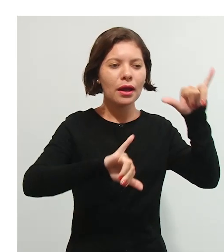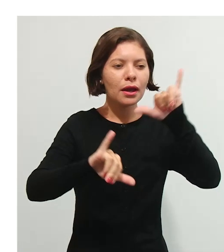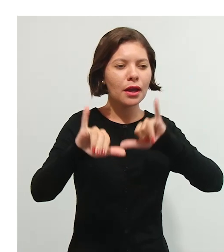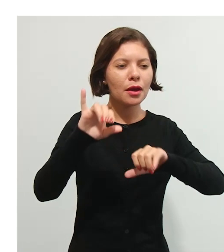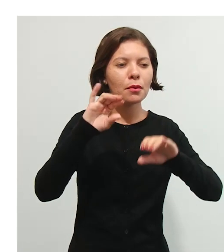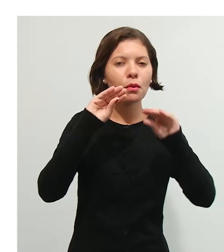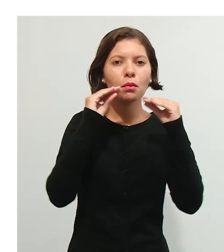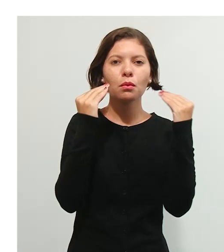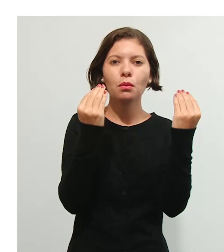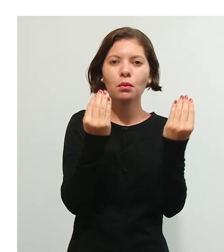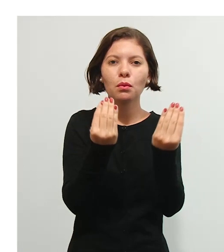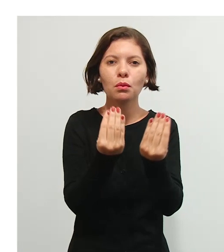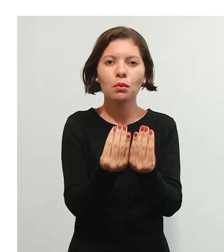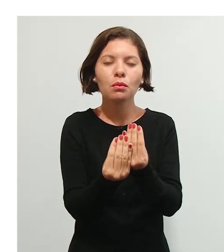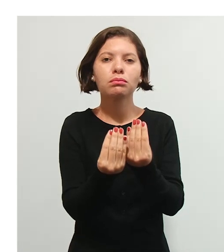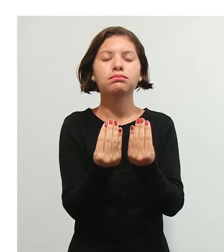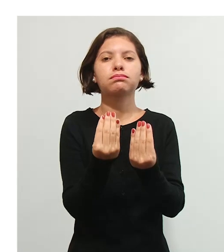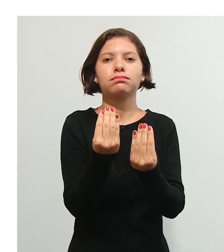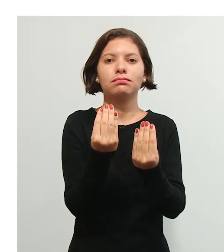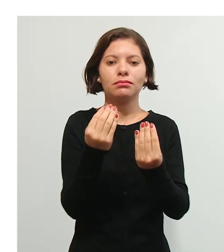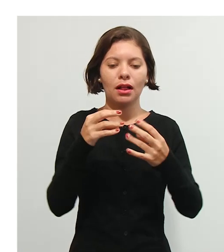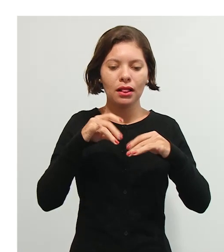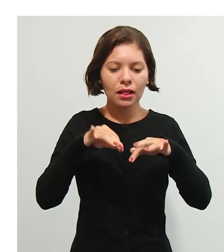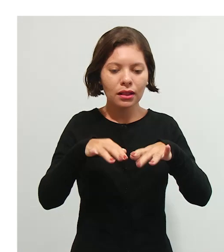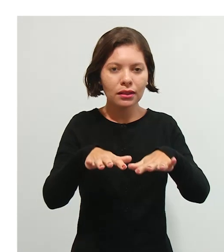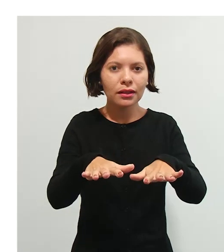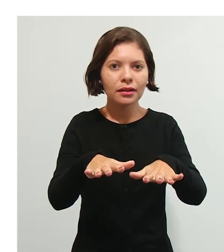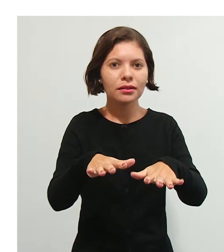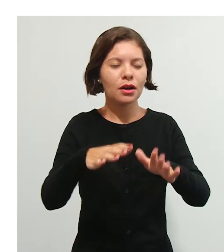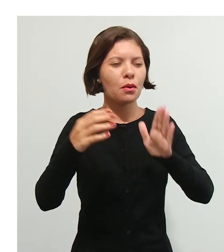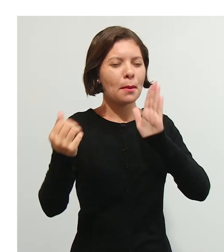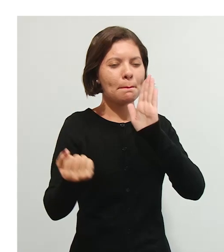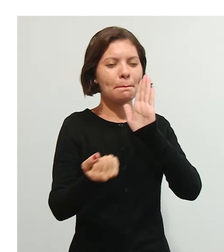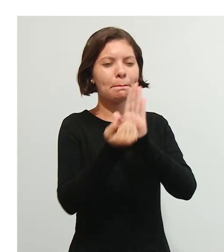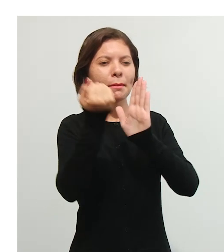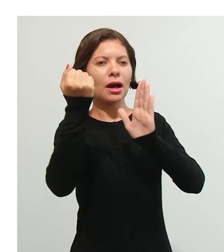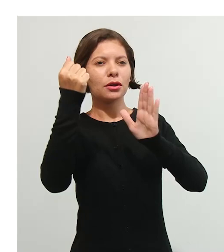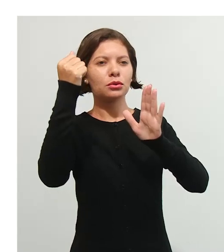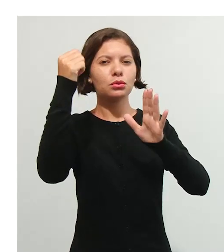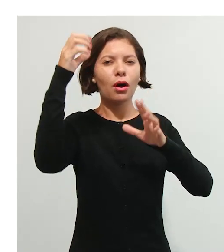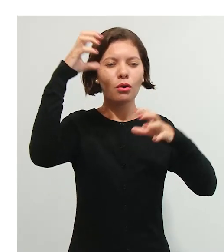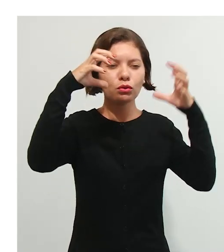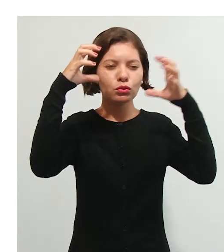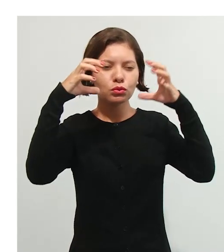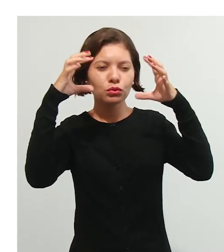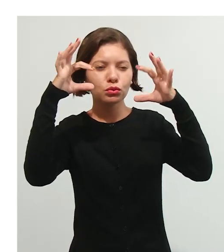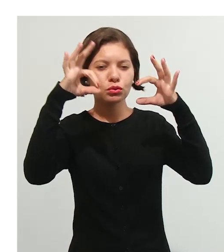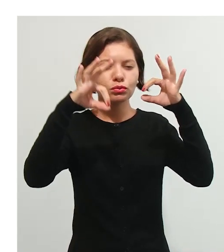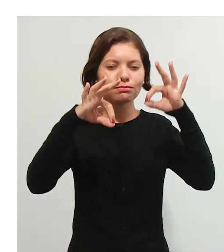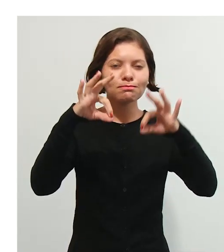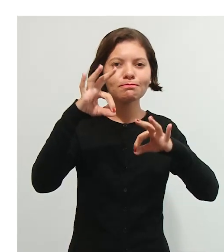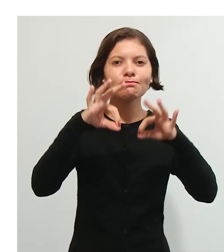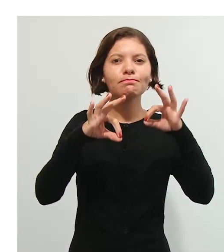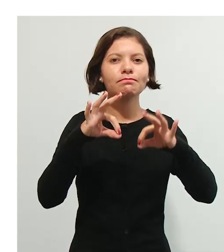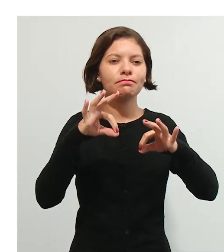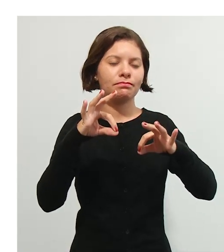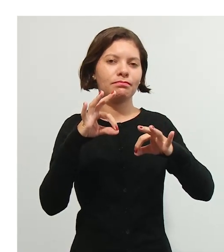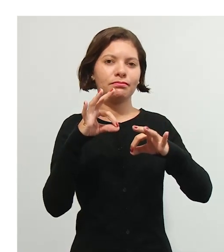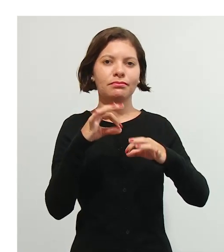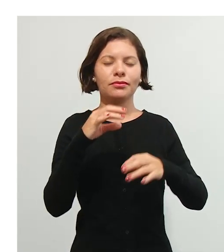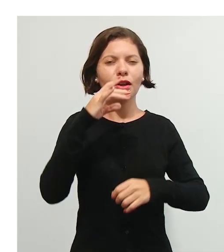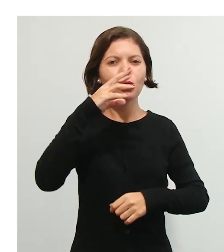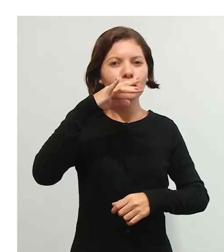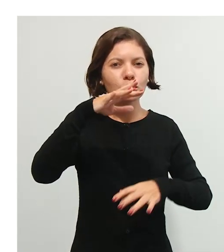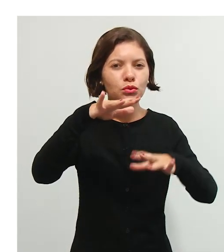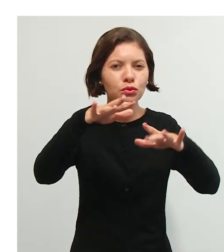exalados por plantas e bactérias no solo o impacto das gotas lança essas substâncias no